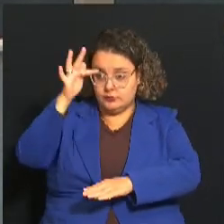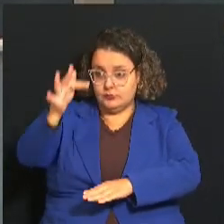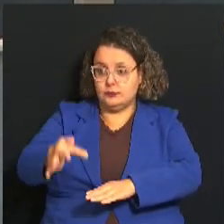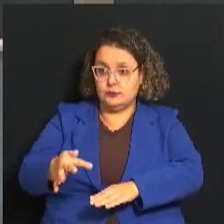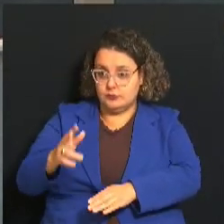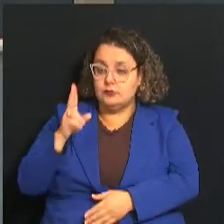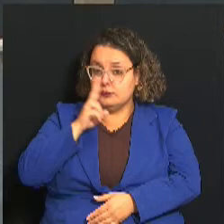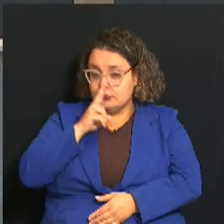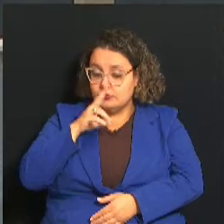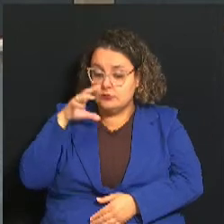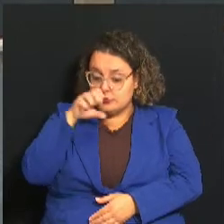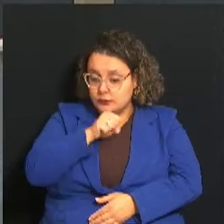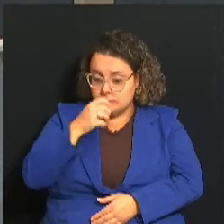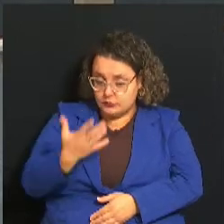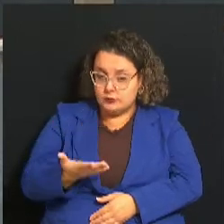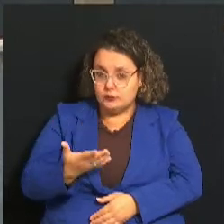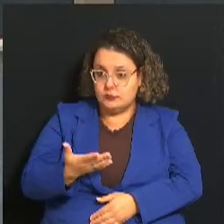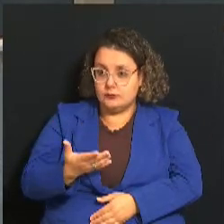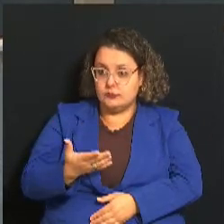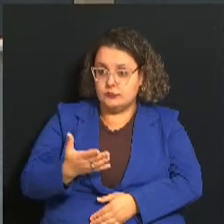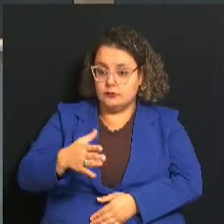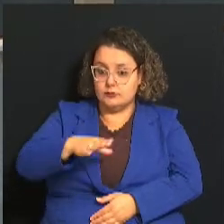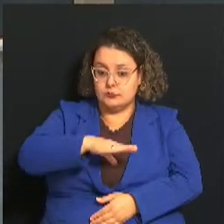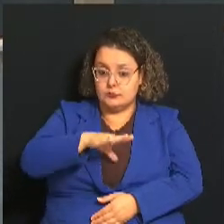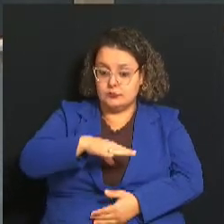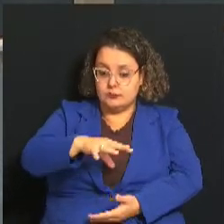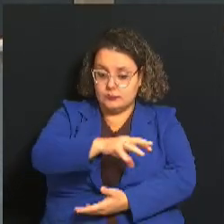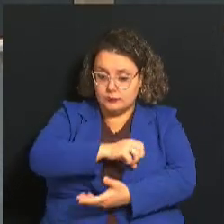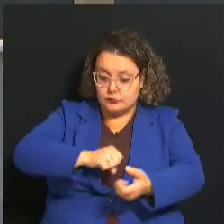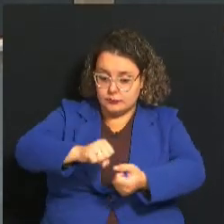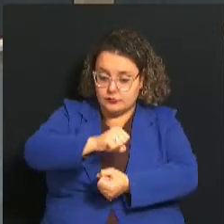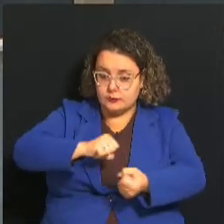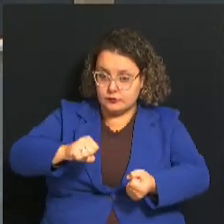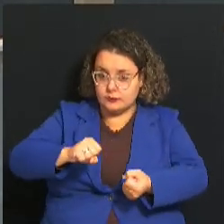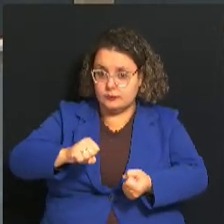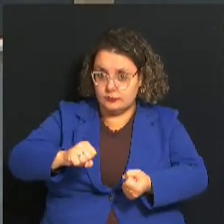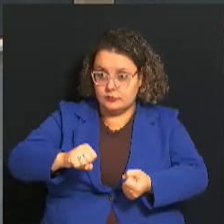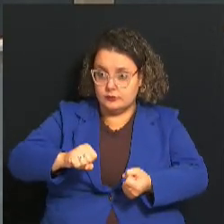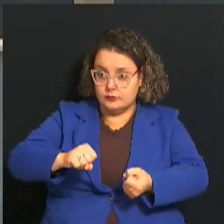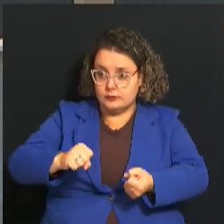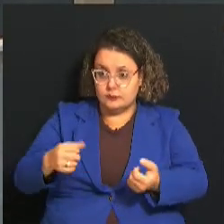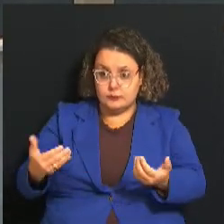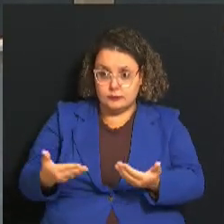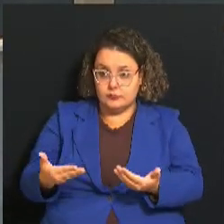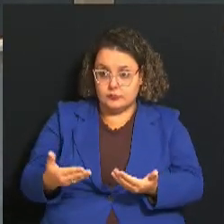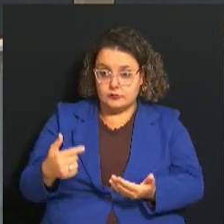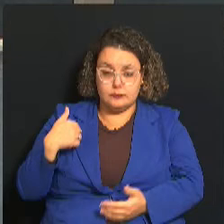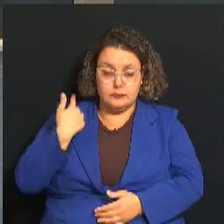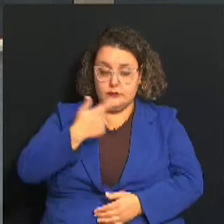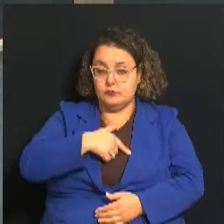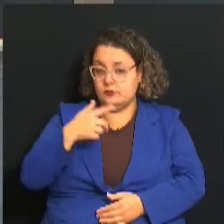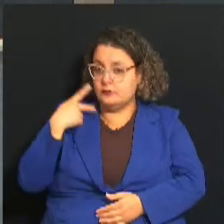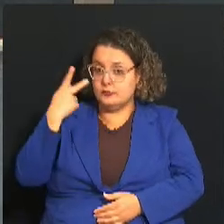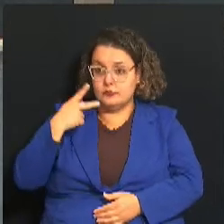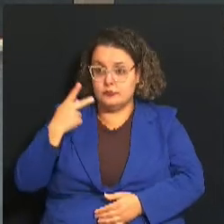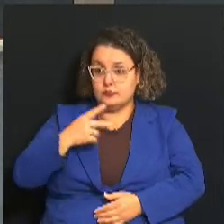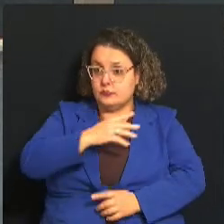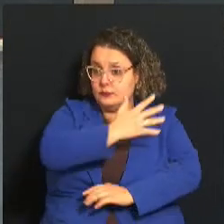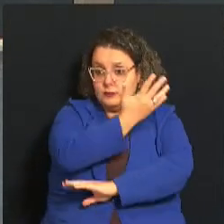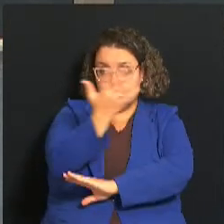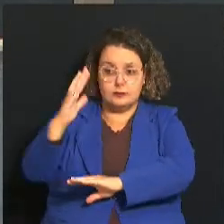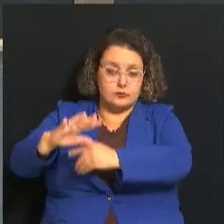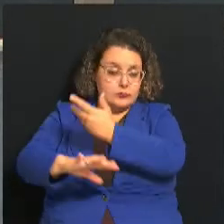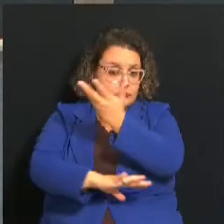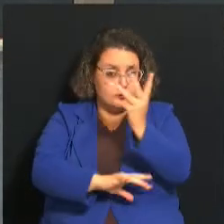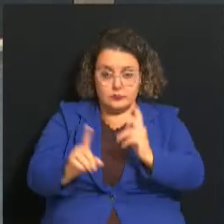imediato são as cidades sustentáveis. E hoje em dia a nossa política ambiental ela não é sustentável.